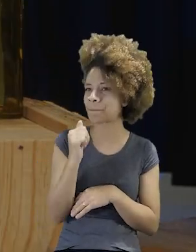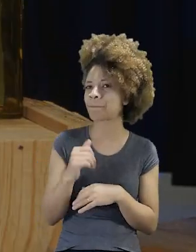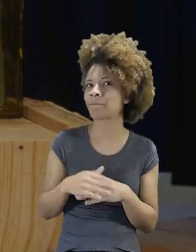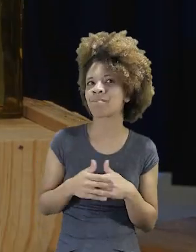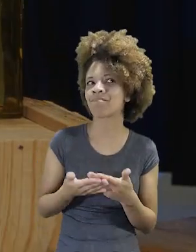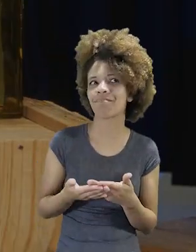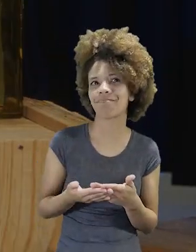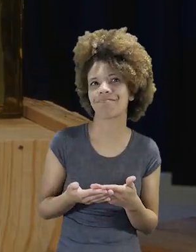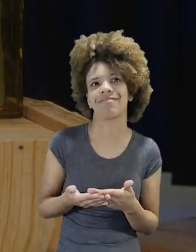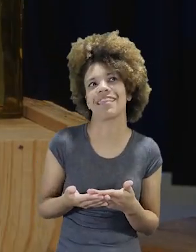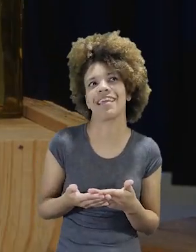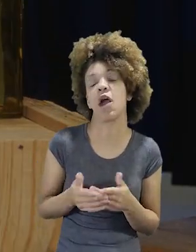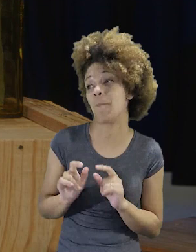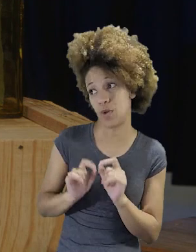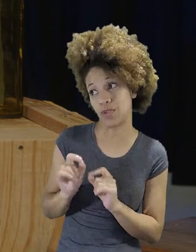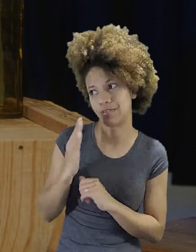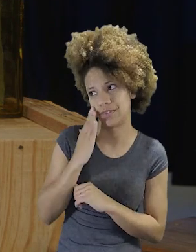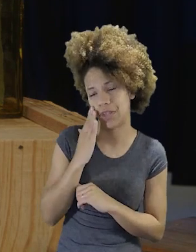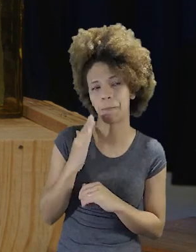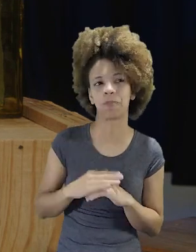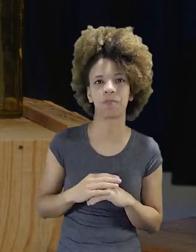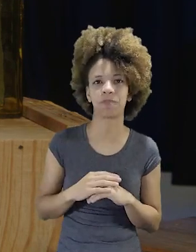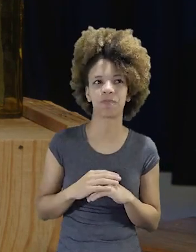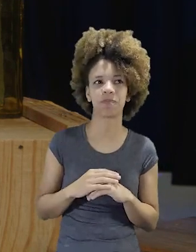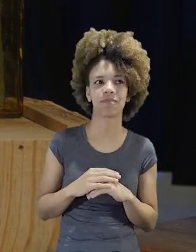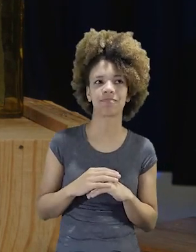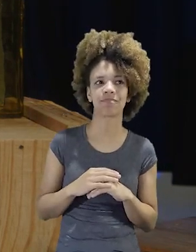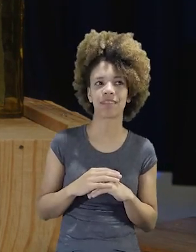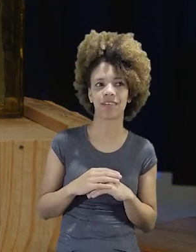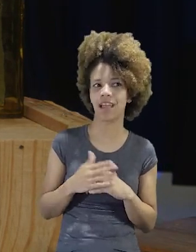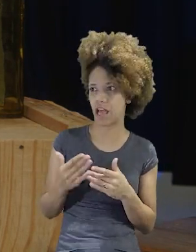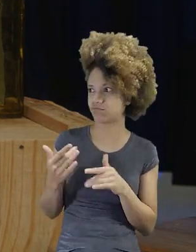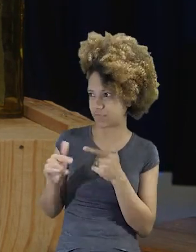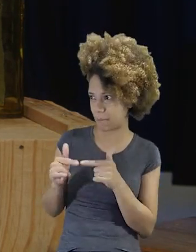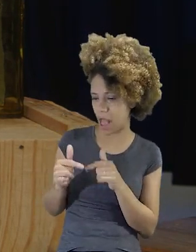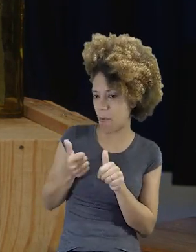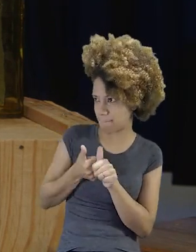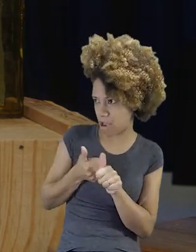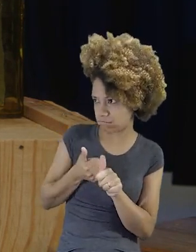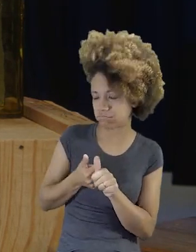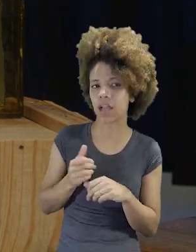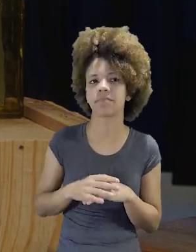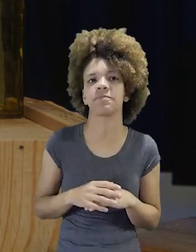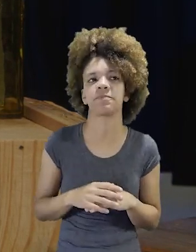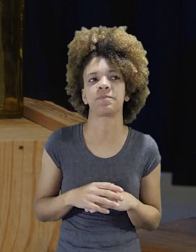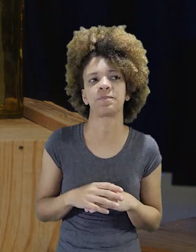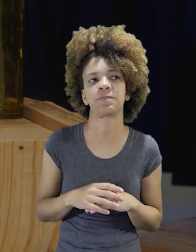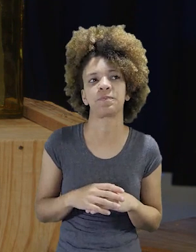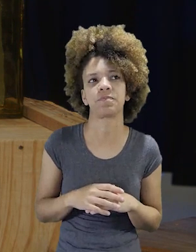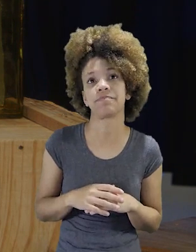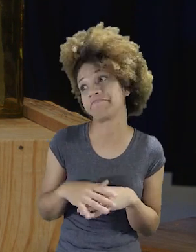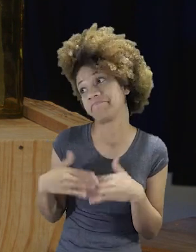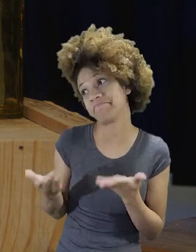pergunta eu assim uma coisa que eu sei assim por ter trabalhado muito próximo